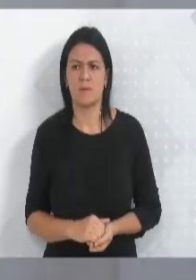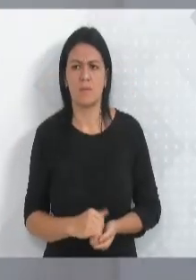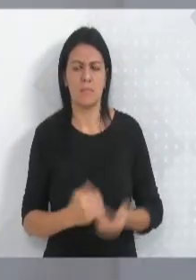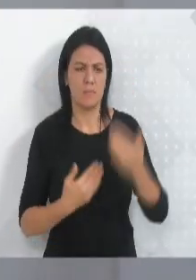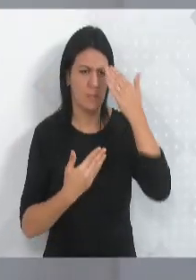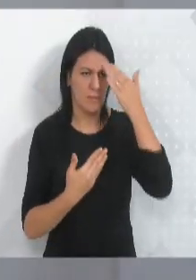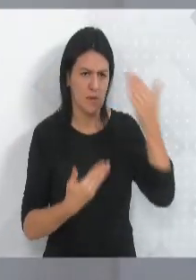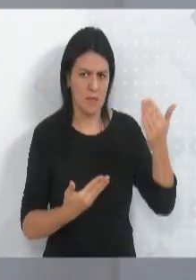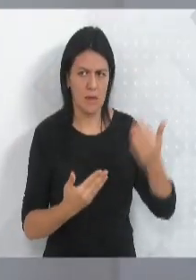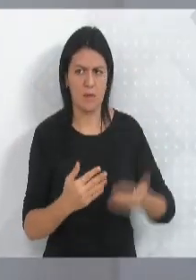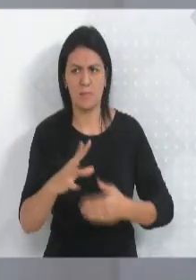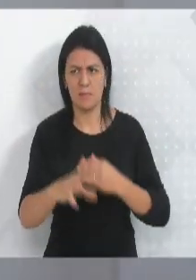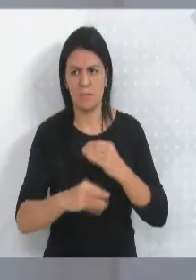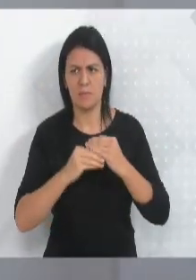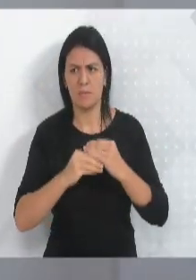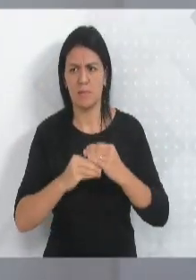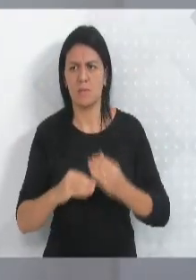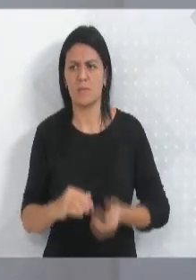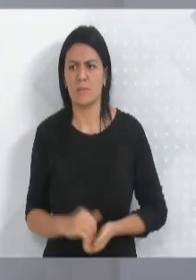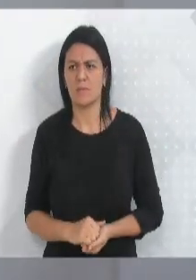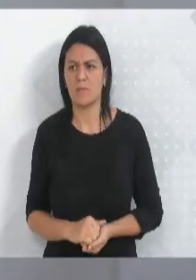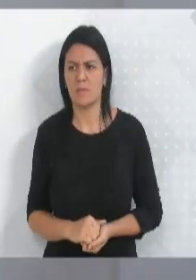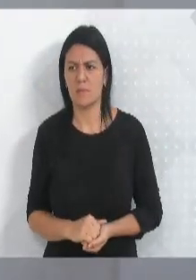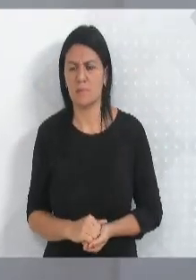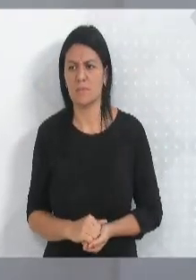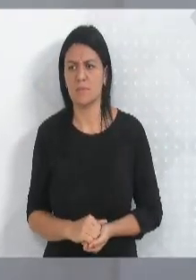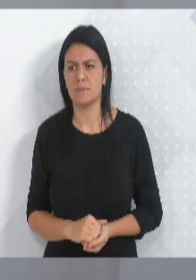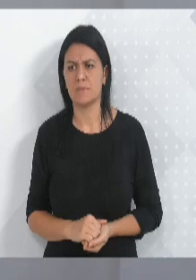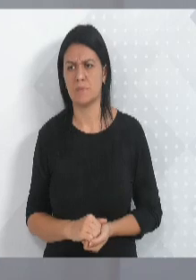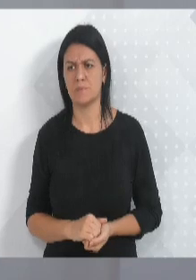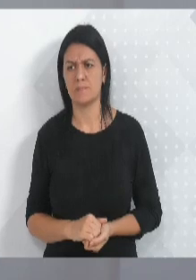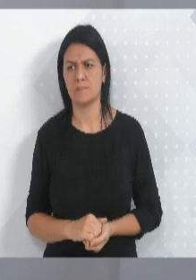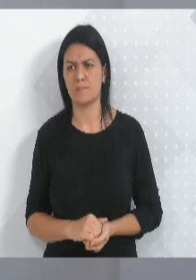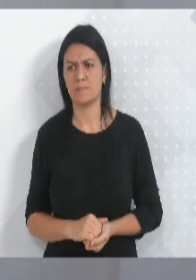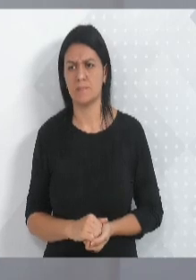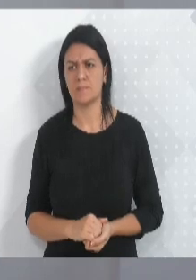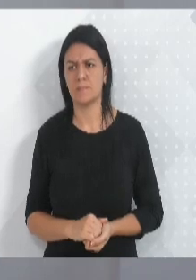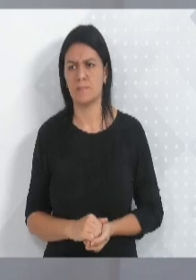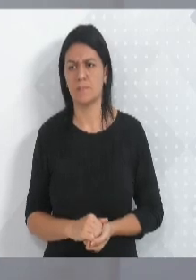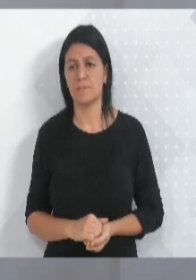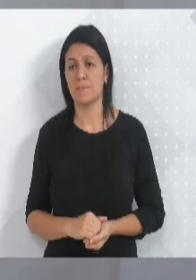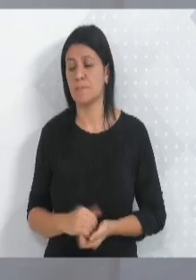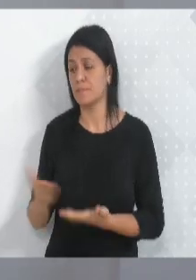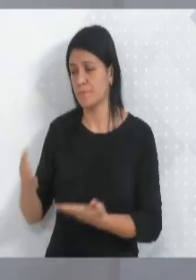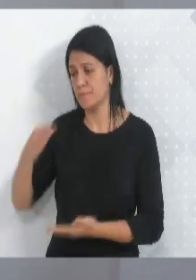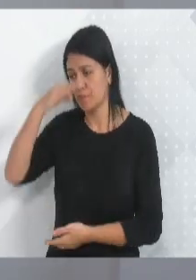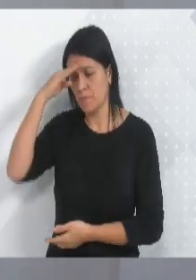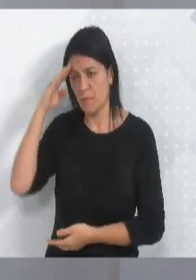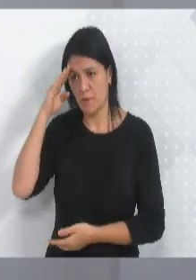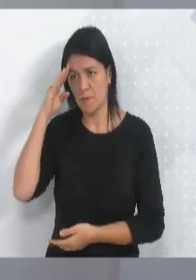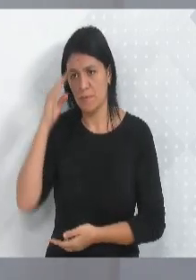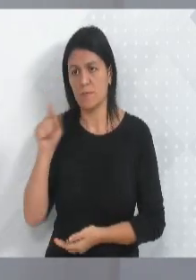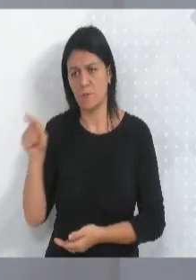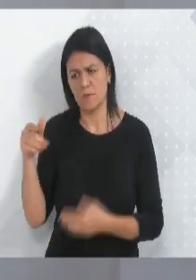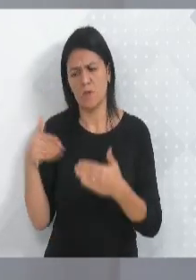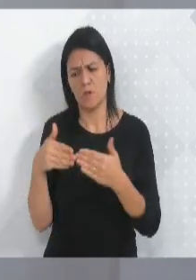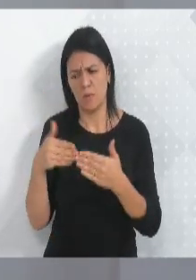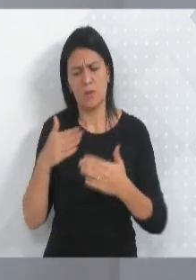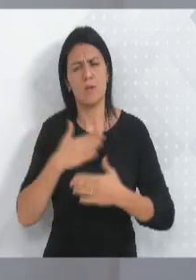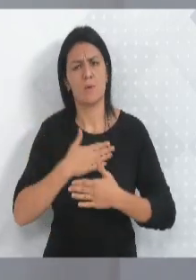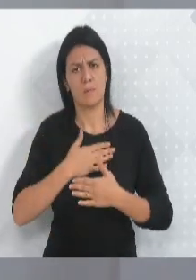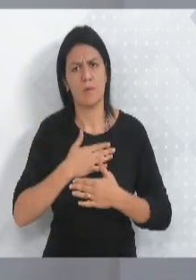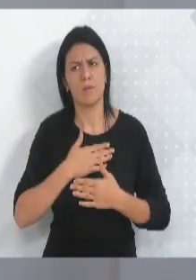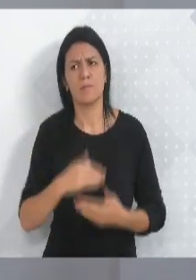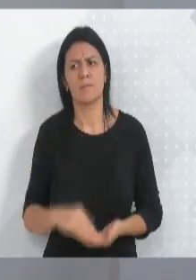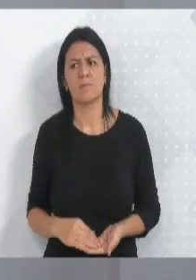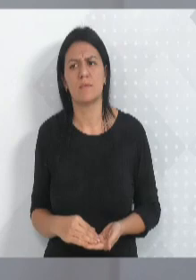Muito obrigado pelas suas colocações. Vereador líder do governo, agora quero me dirigir a Vossa Excelência. O senhor há de concordar comigo.